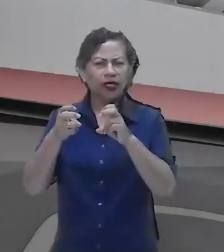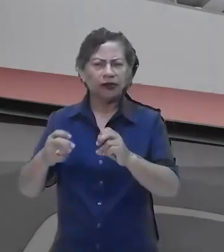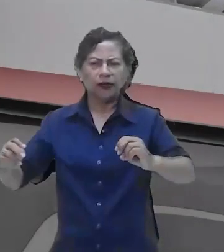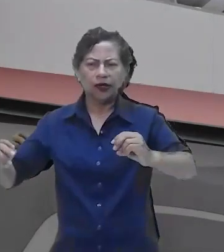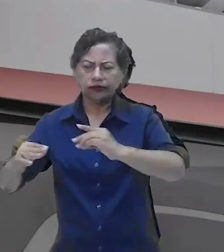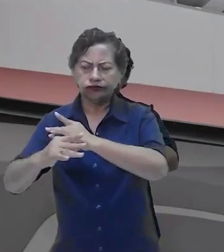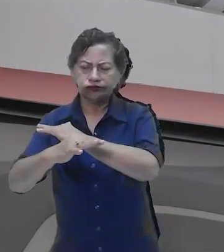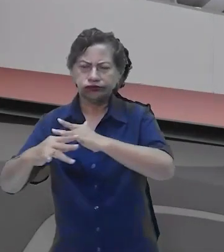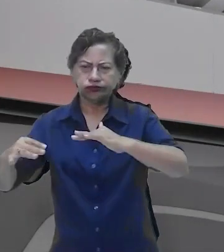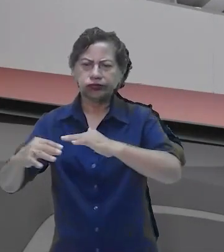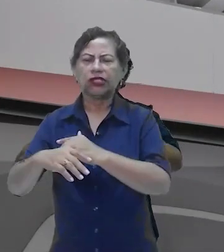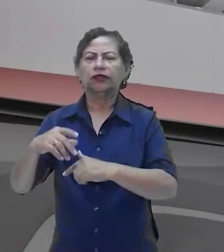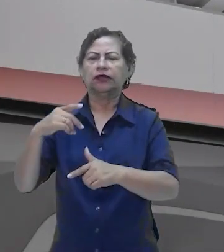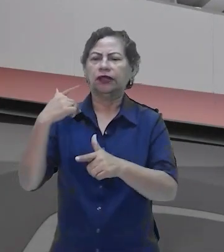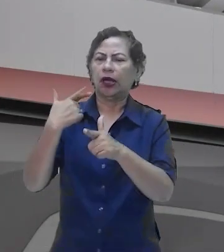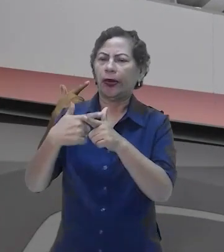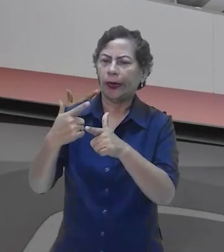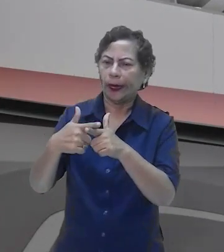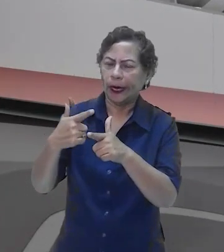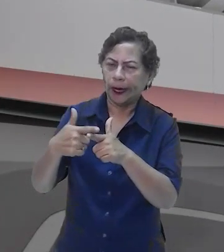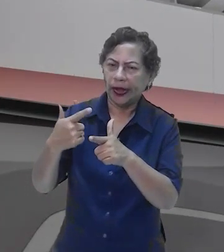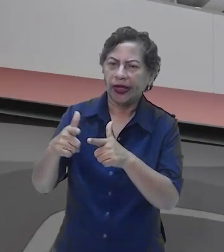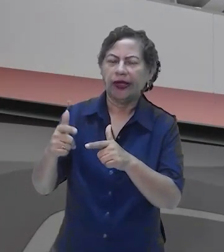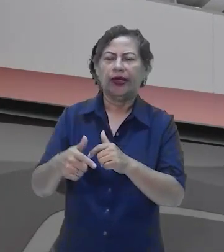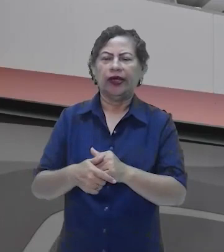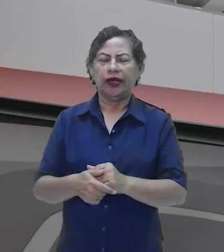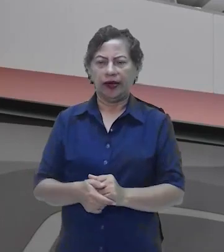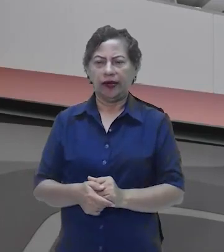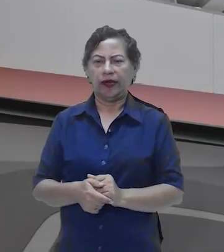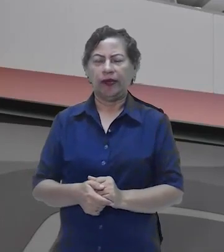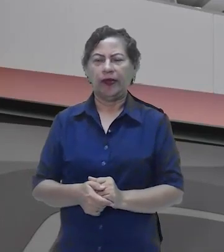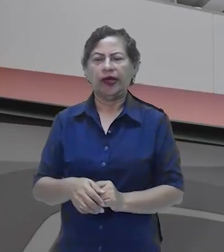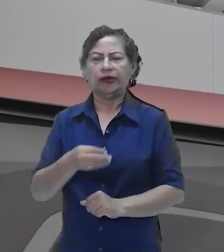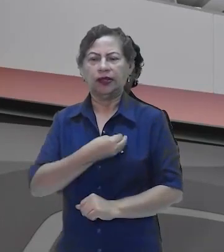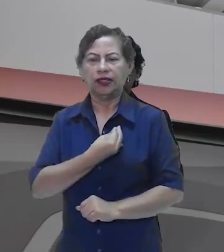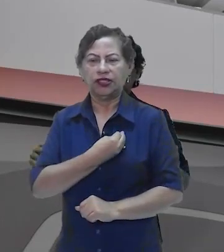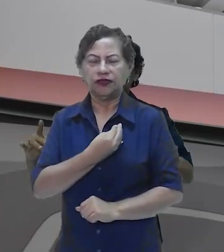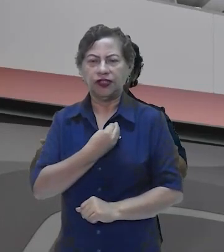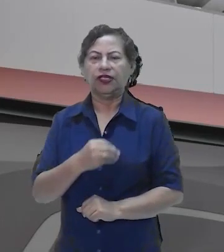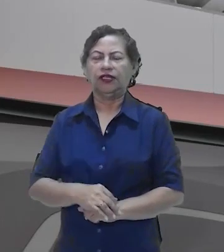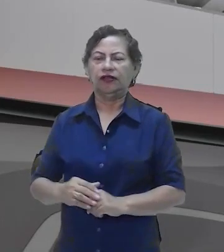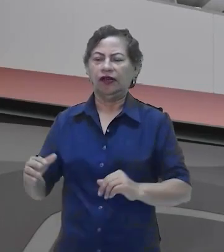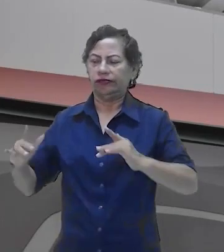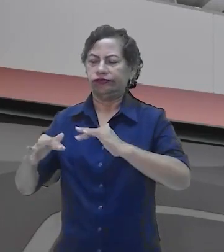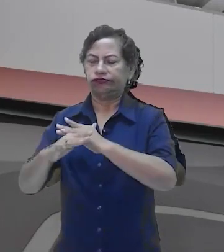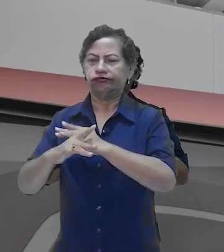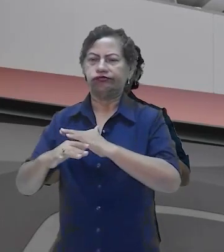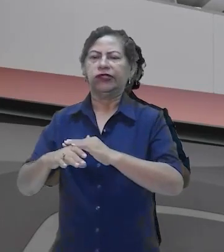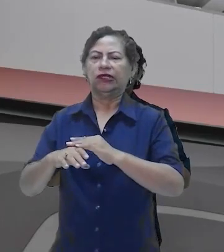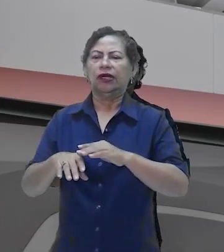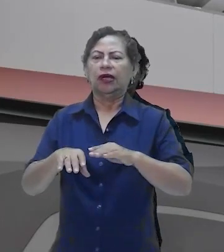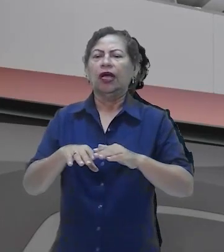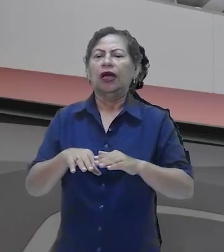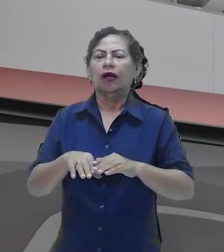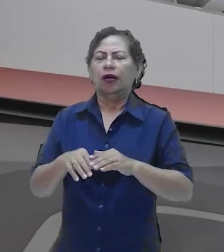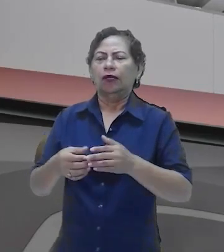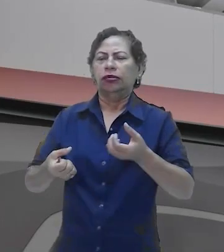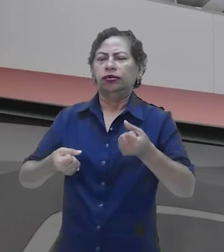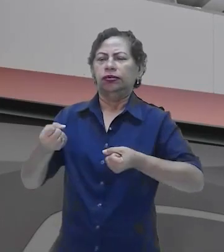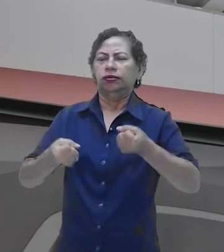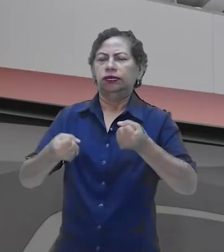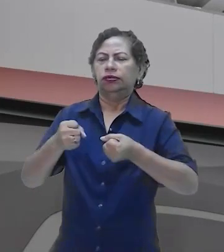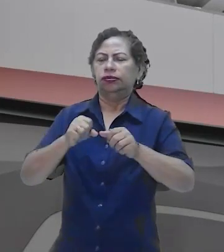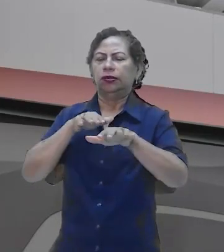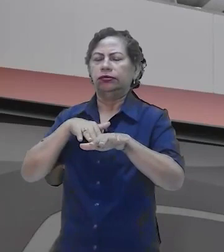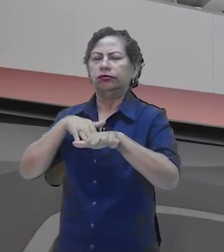A gente tem os problemas relacionados à questão do trânsito, do deslocamento, da moradia, do acesso